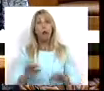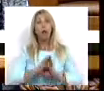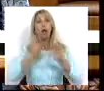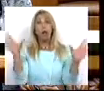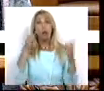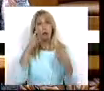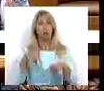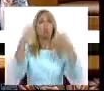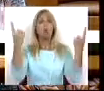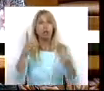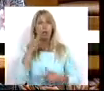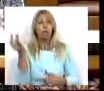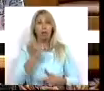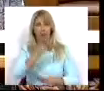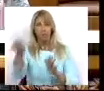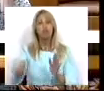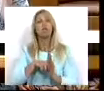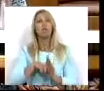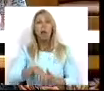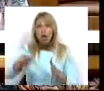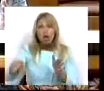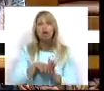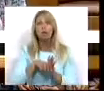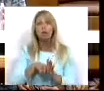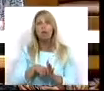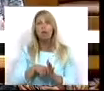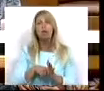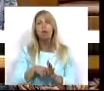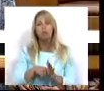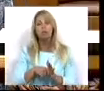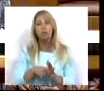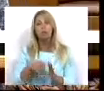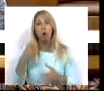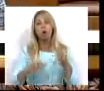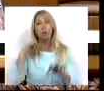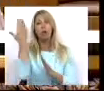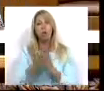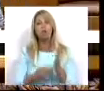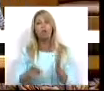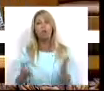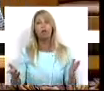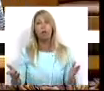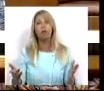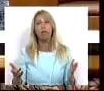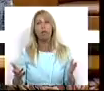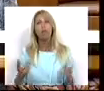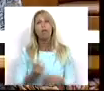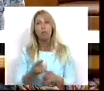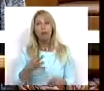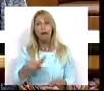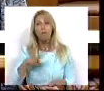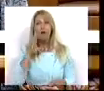uma tentativa de chantagem perante o Tribunal Constitucional para tentar